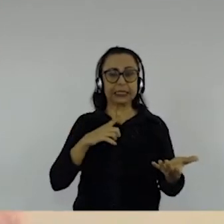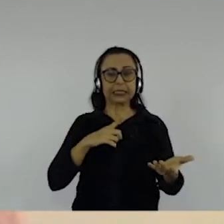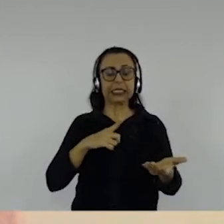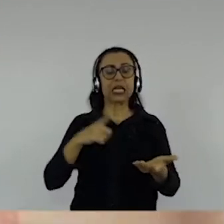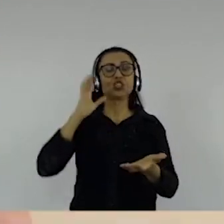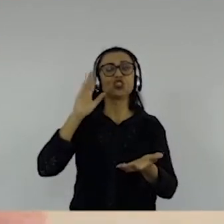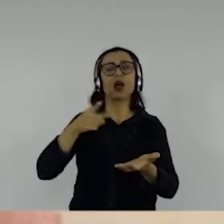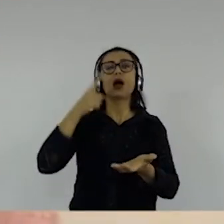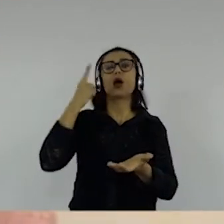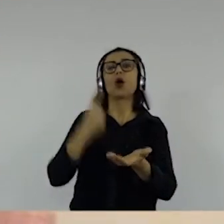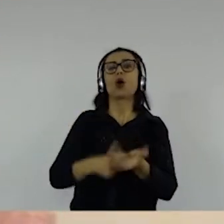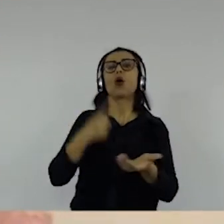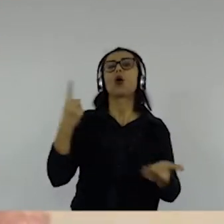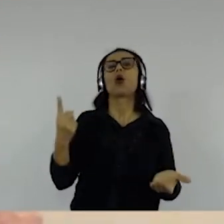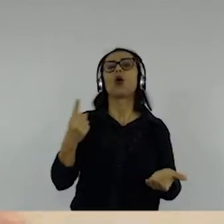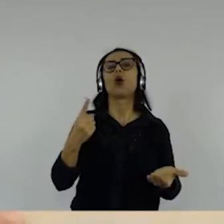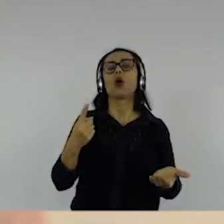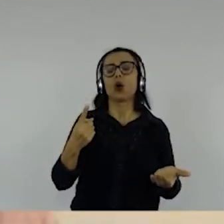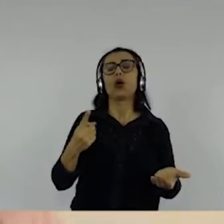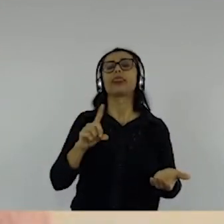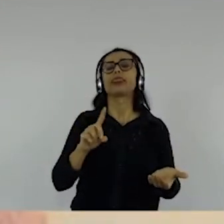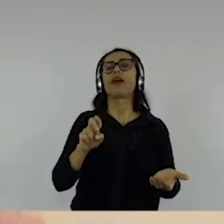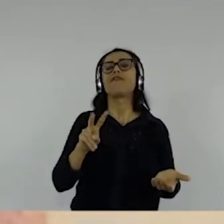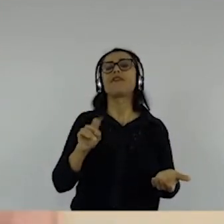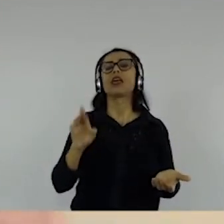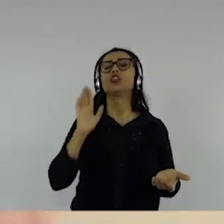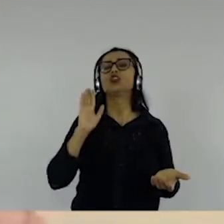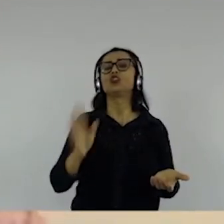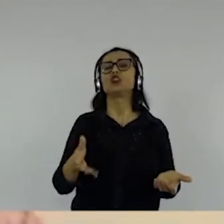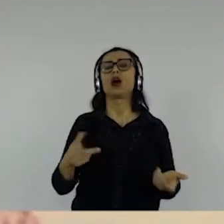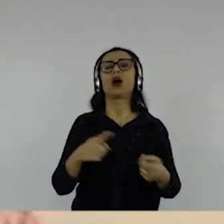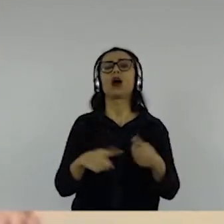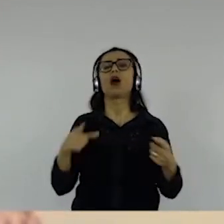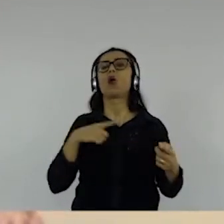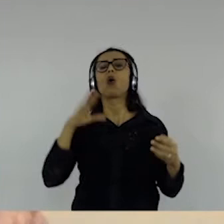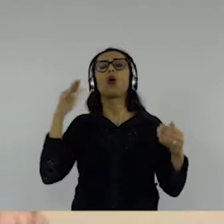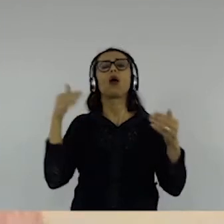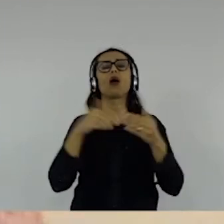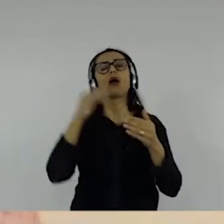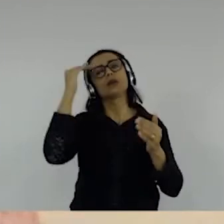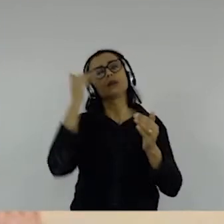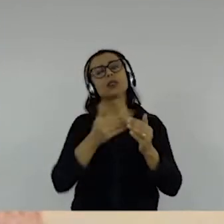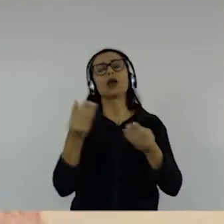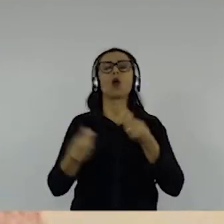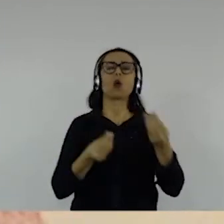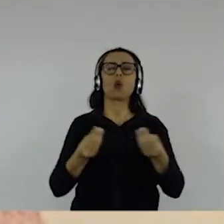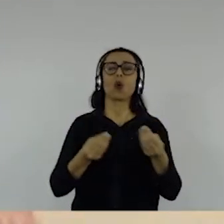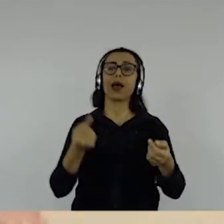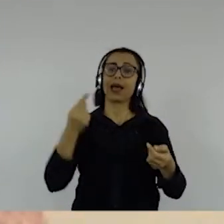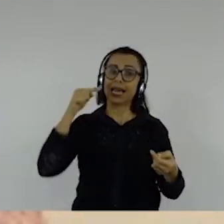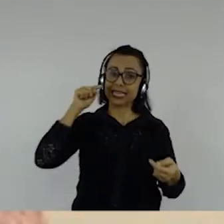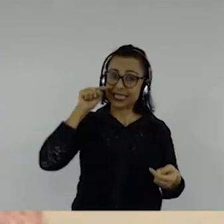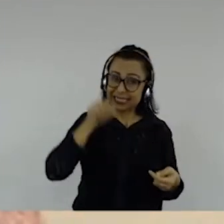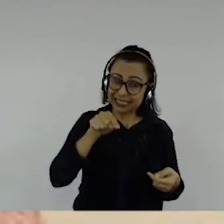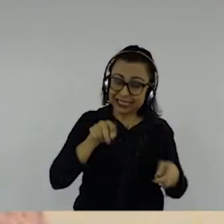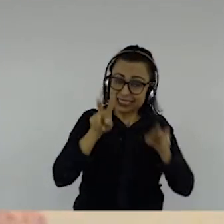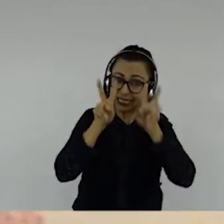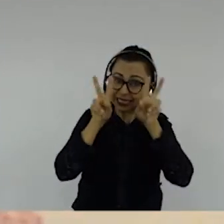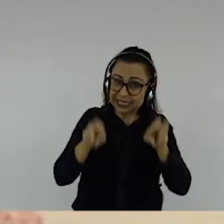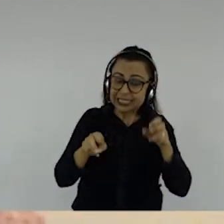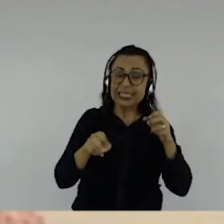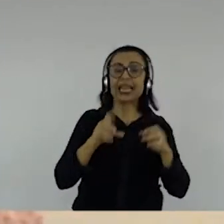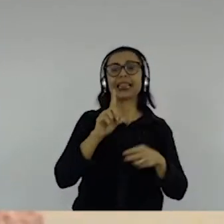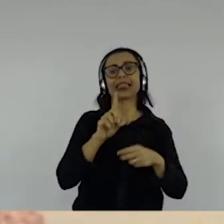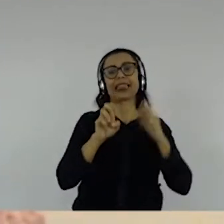qual é o direito a que ele corresponde? Quais são os mecanismos para isso? E aí é nesse ponto que me parece que a gente